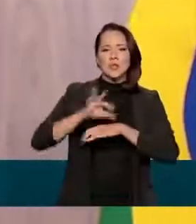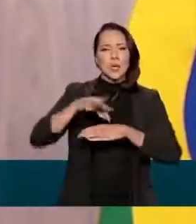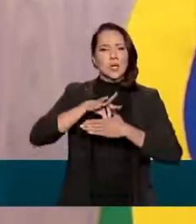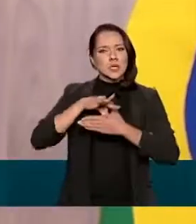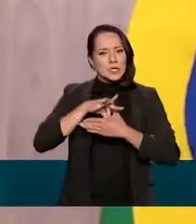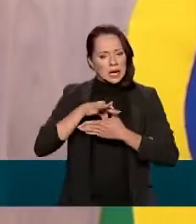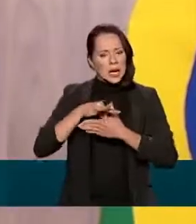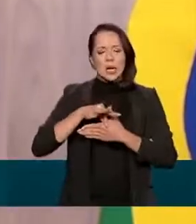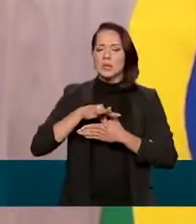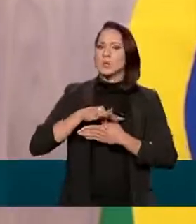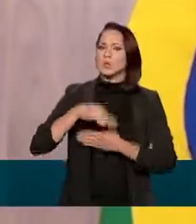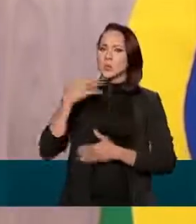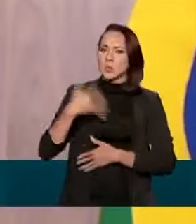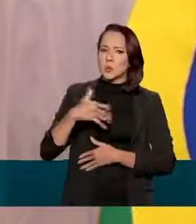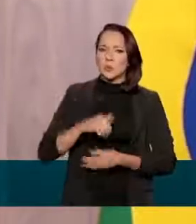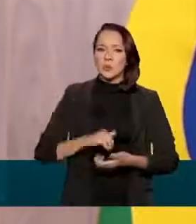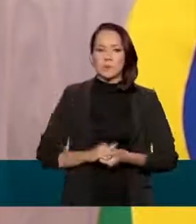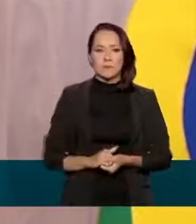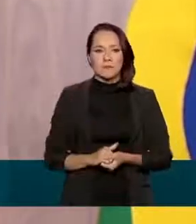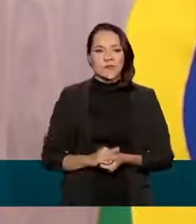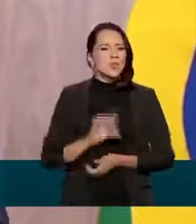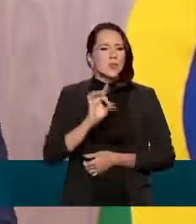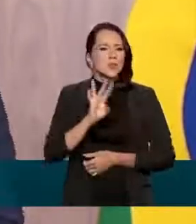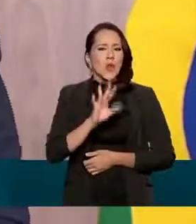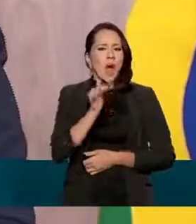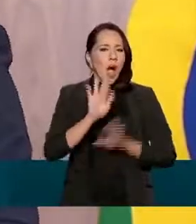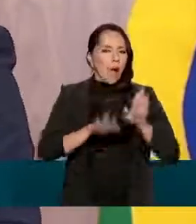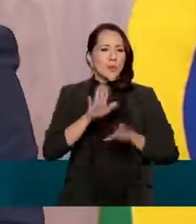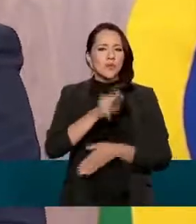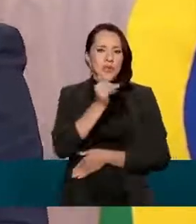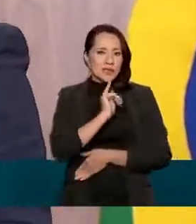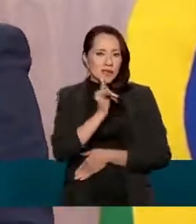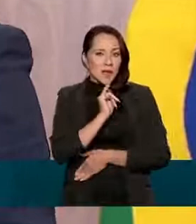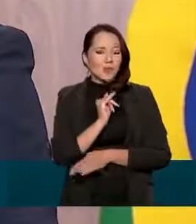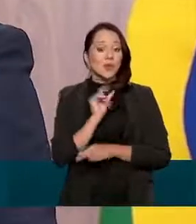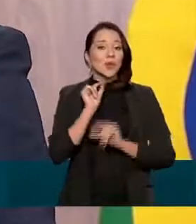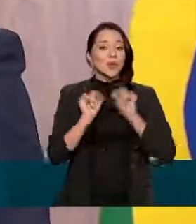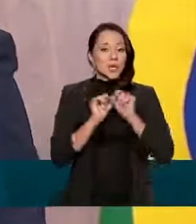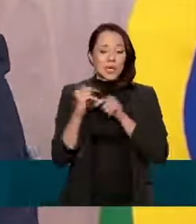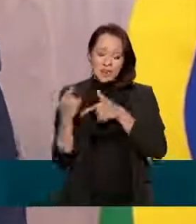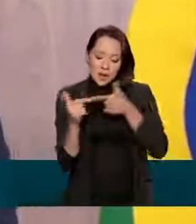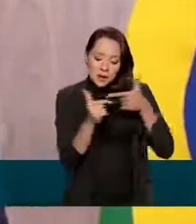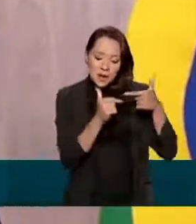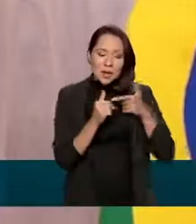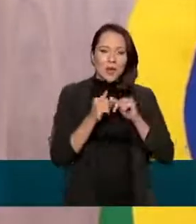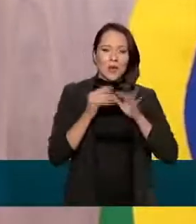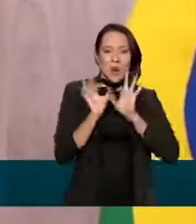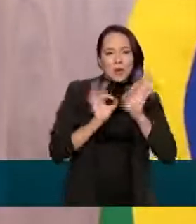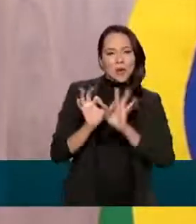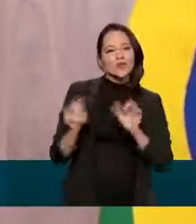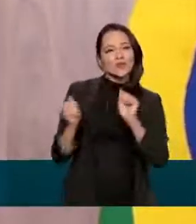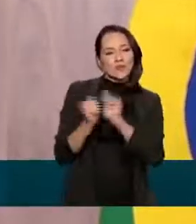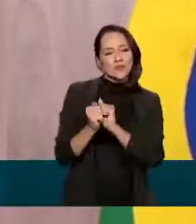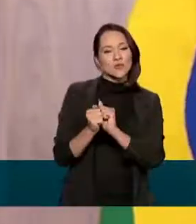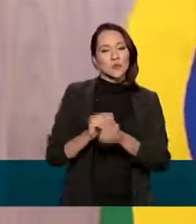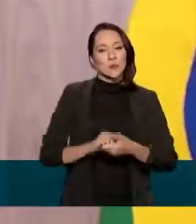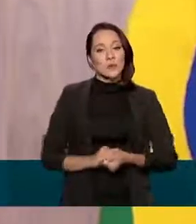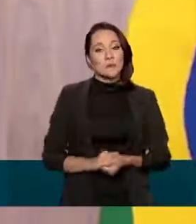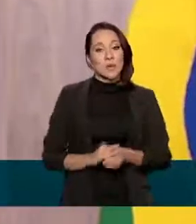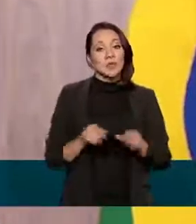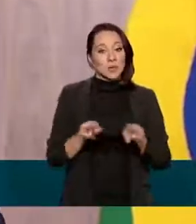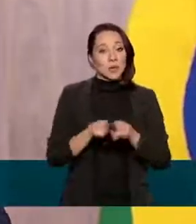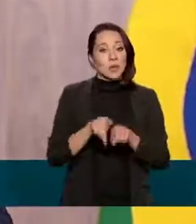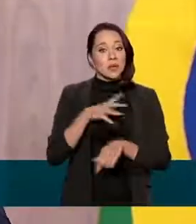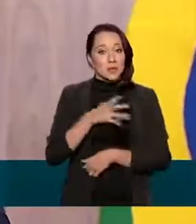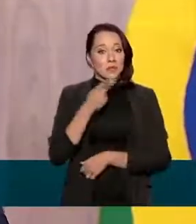carne de sua história estão são exemplos de não quis testar a handle conjuntamente pelo que não também